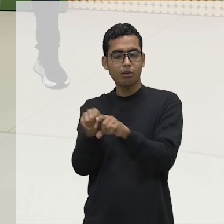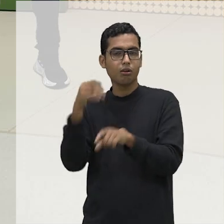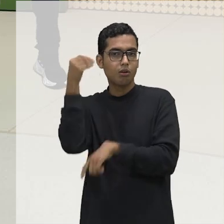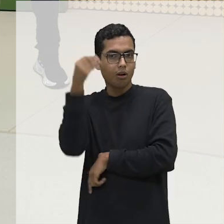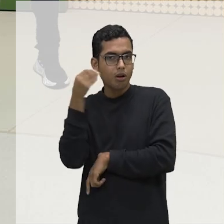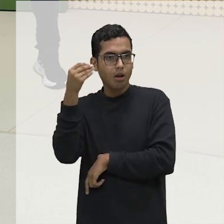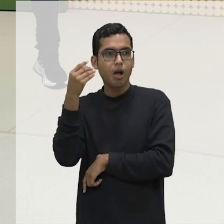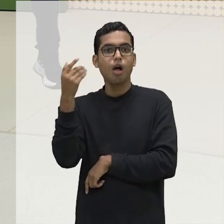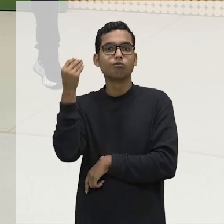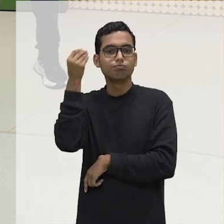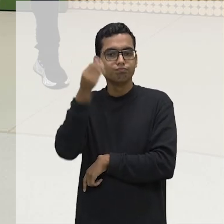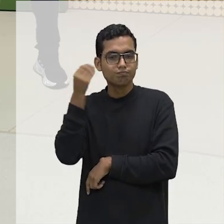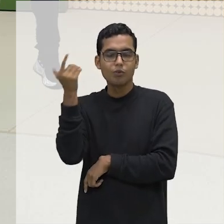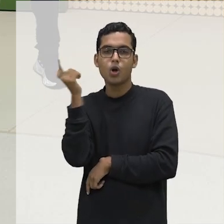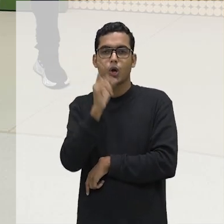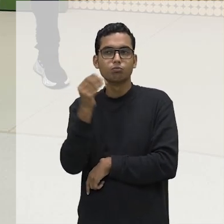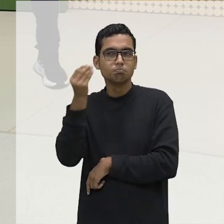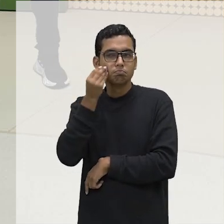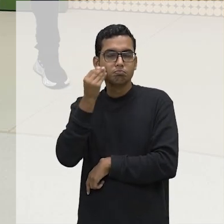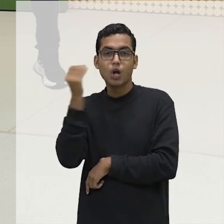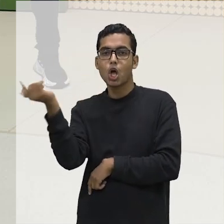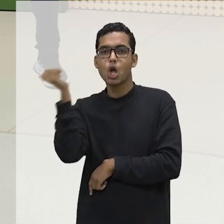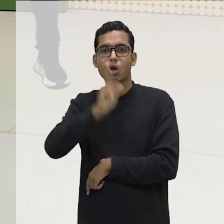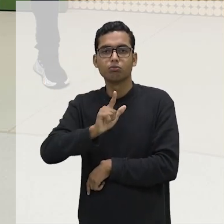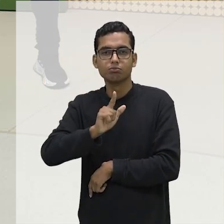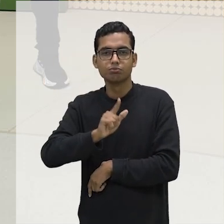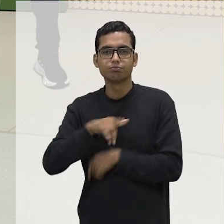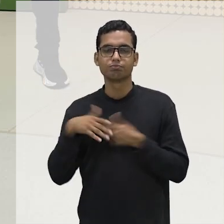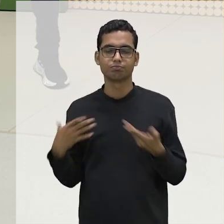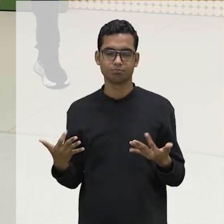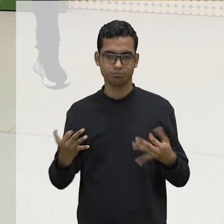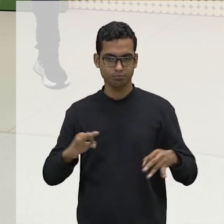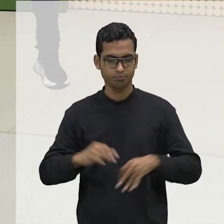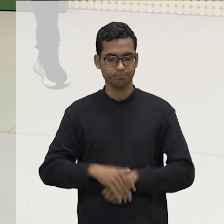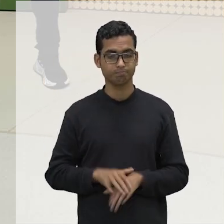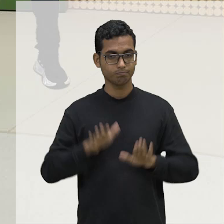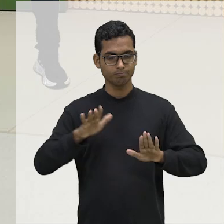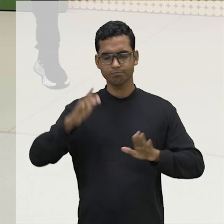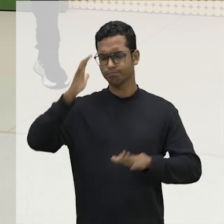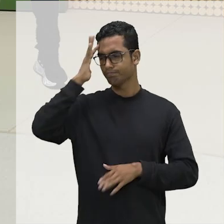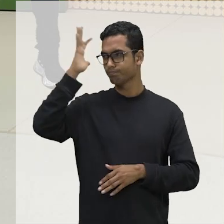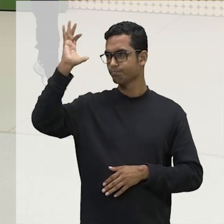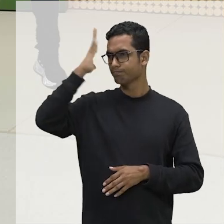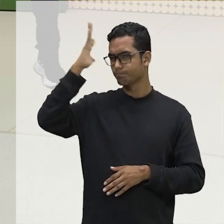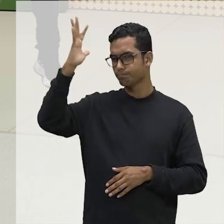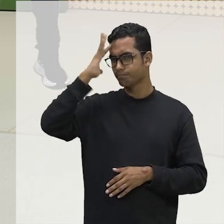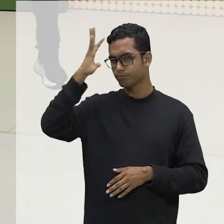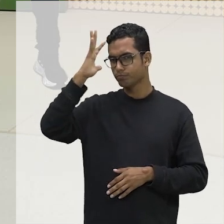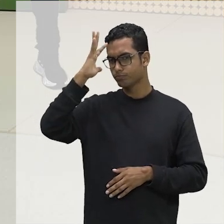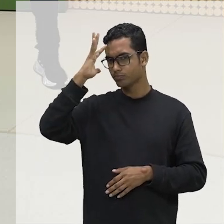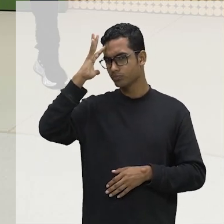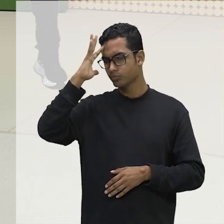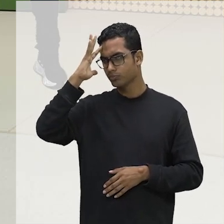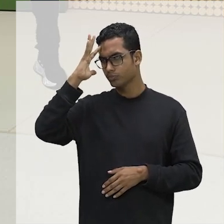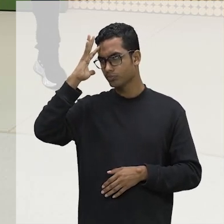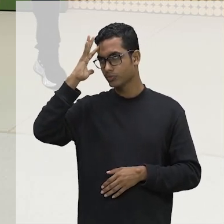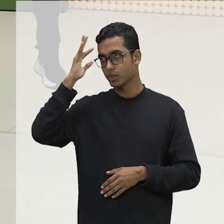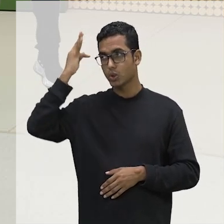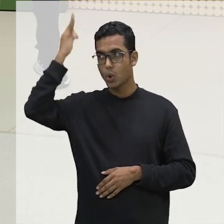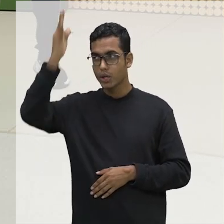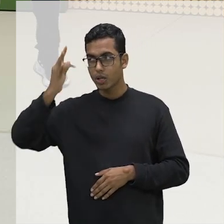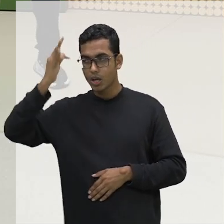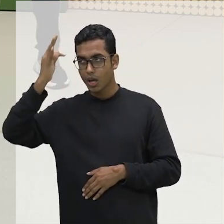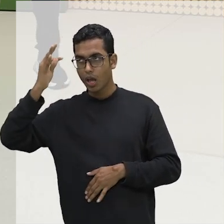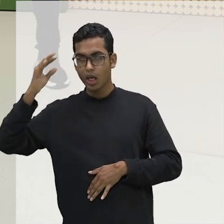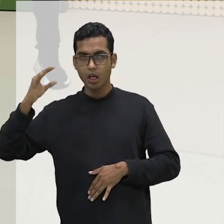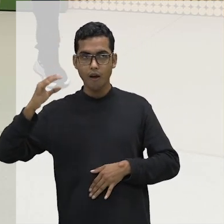testadas, beleza? Só que veja bem, essa teoria ela também tem que ter algum link com a realidade,